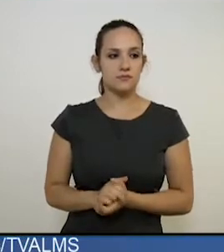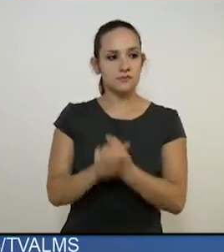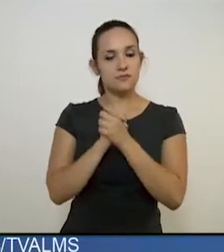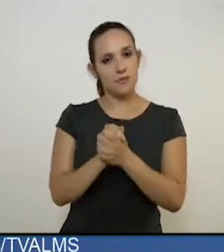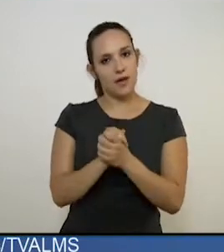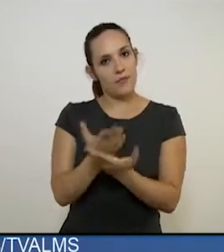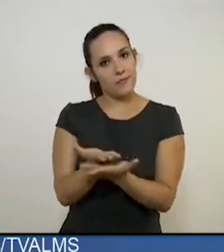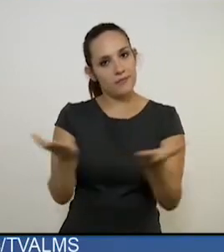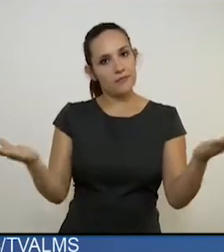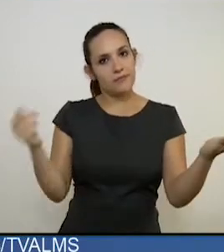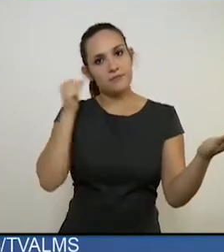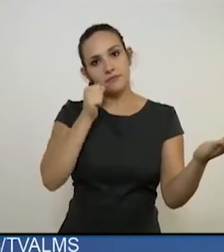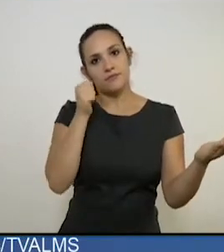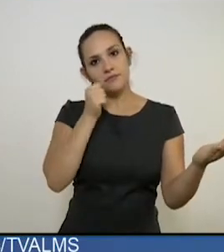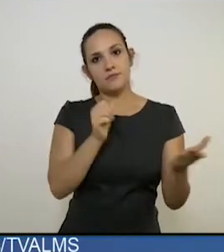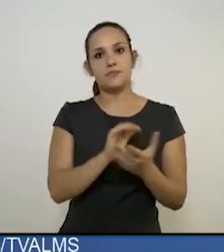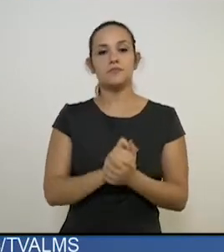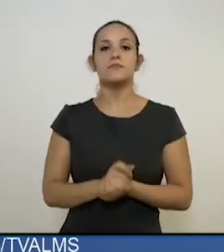Parabéns, mulheres.